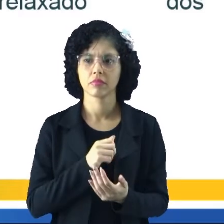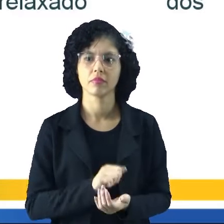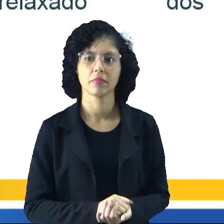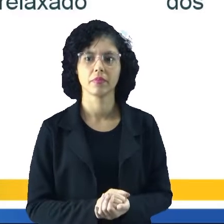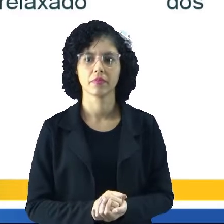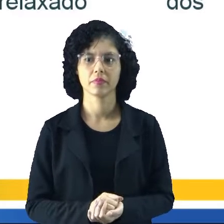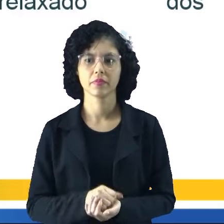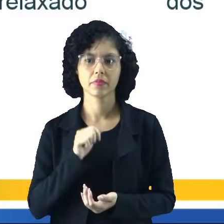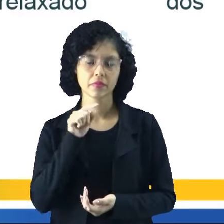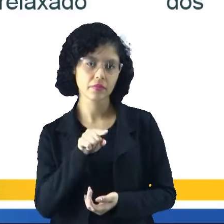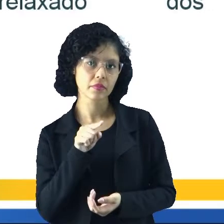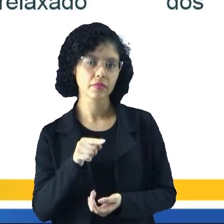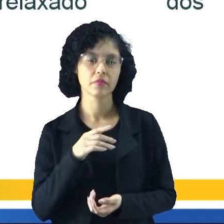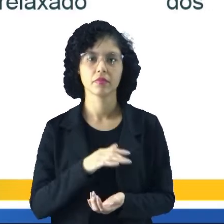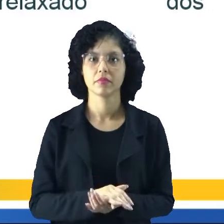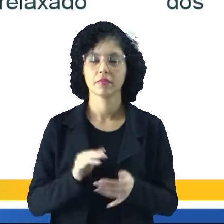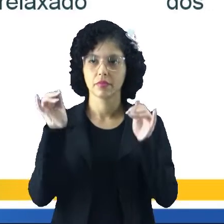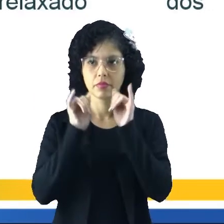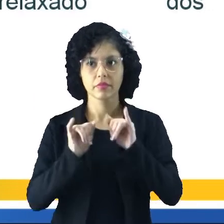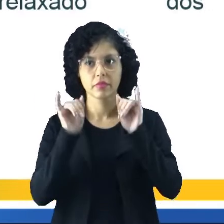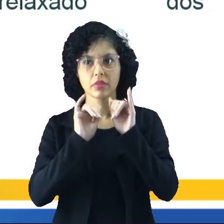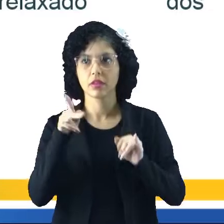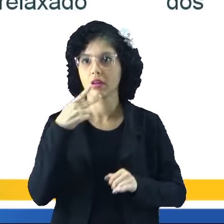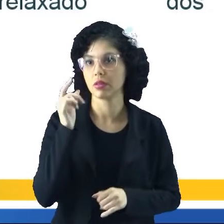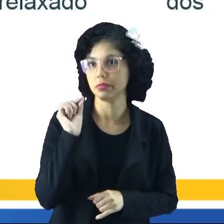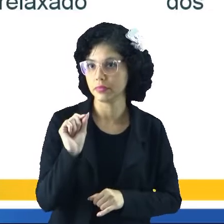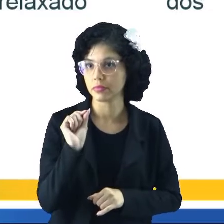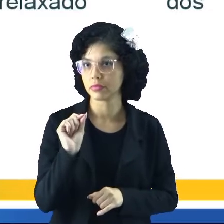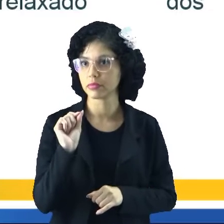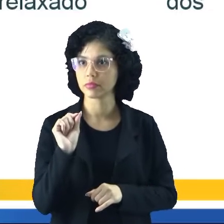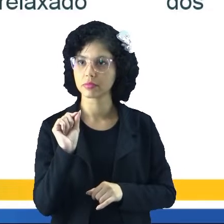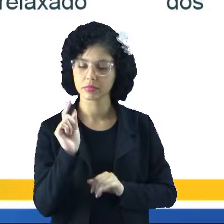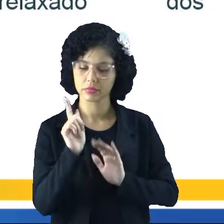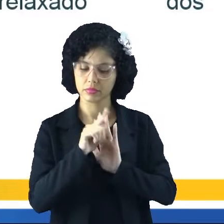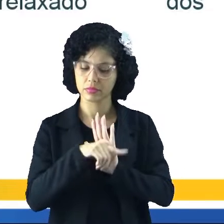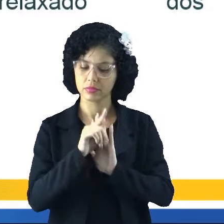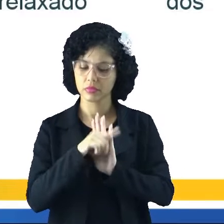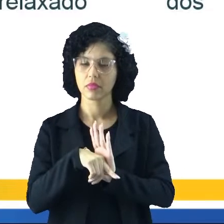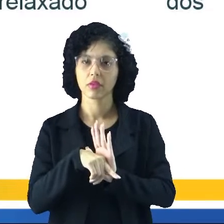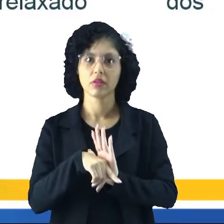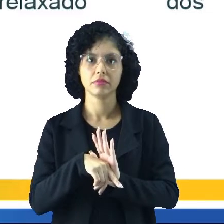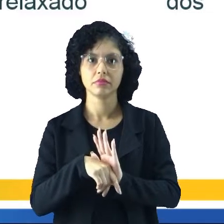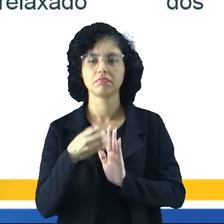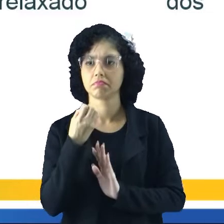no meu enunciado, né, ele já fala o que é o gênero, né? Isso é bom